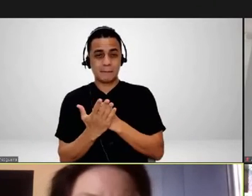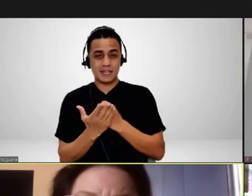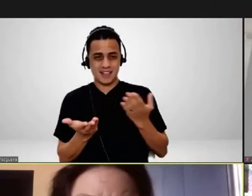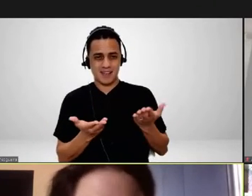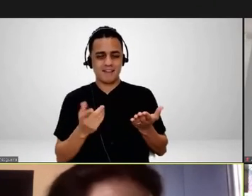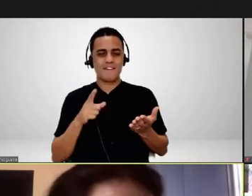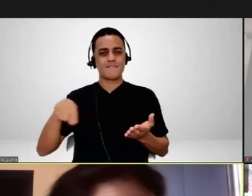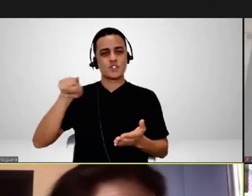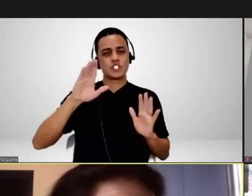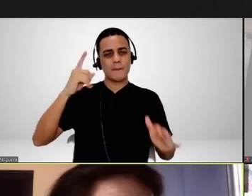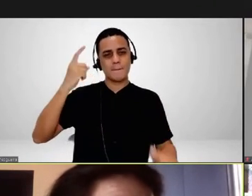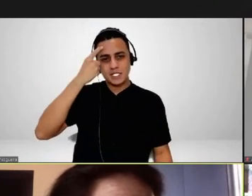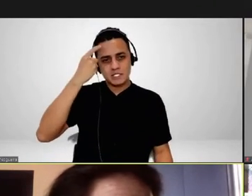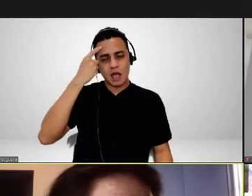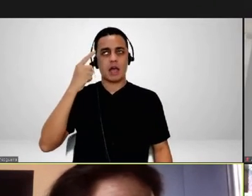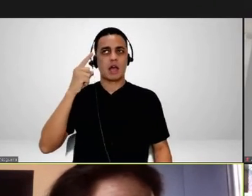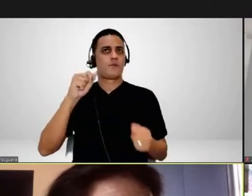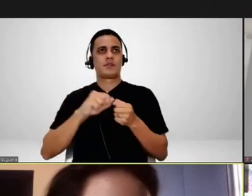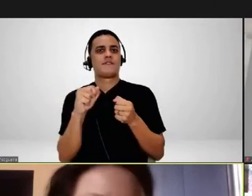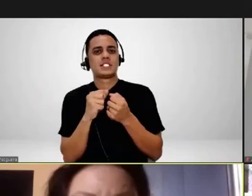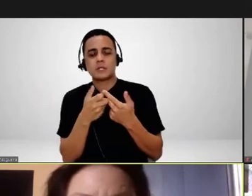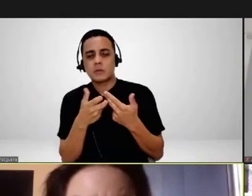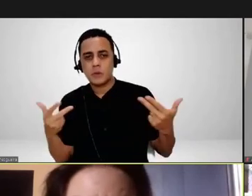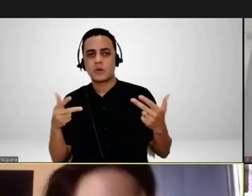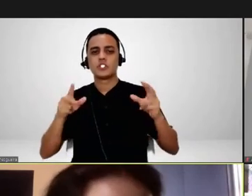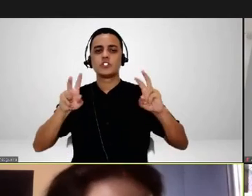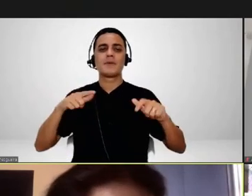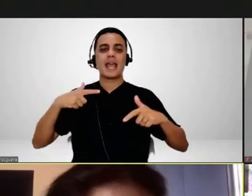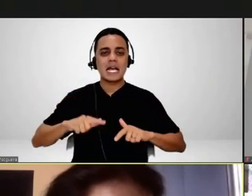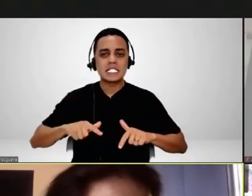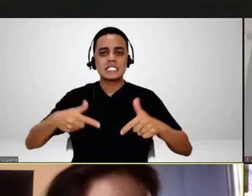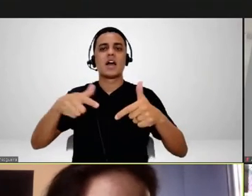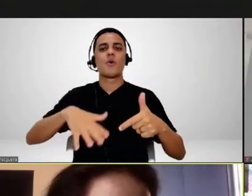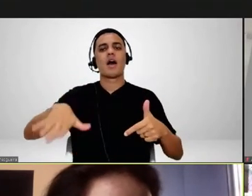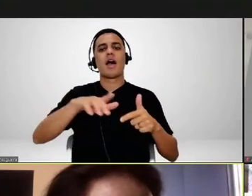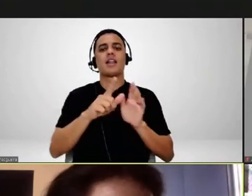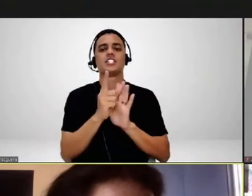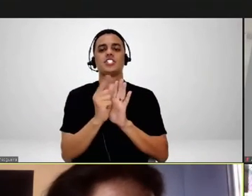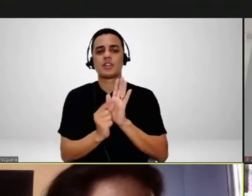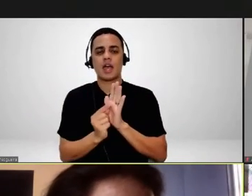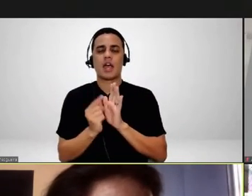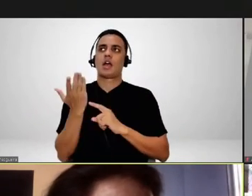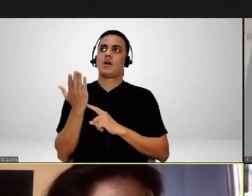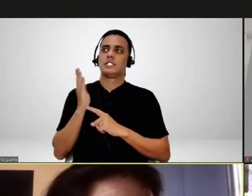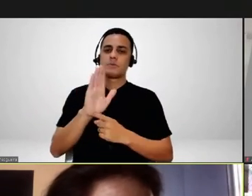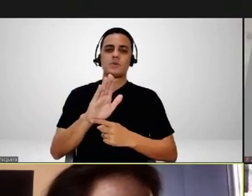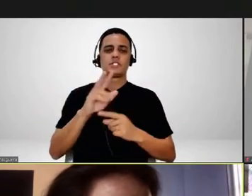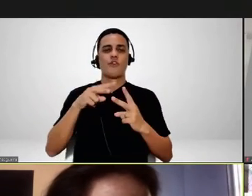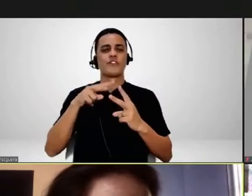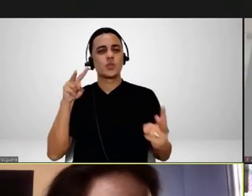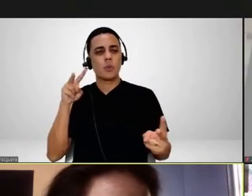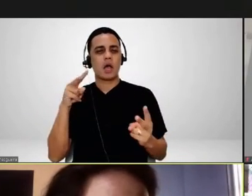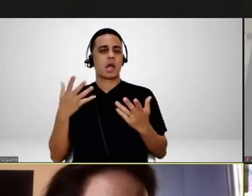pensaram, estão fazendo algo em termos de ações em ambiente digital, exposições virtuais, coisa do